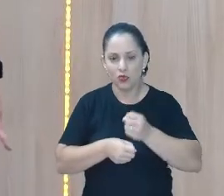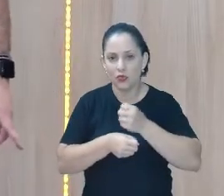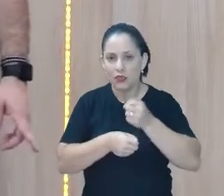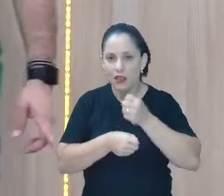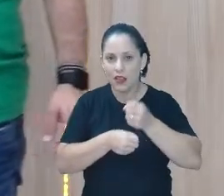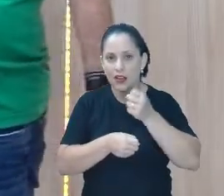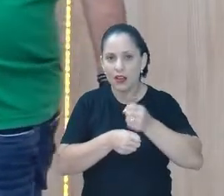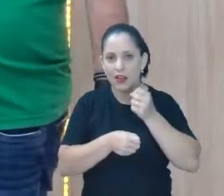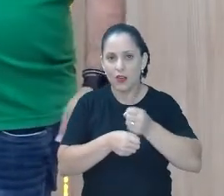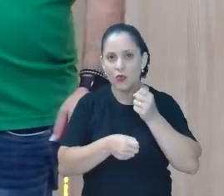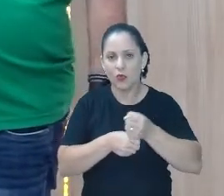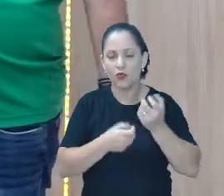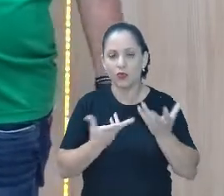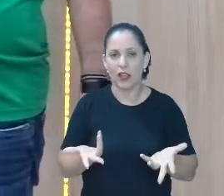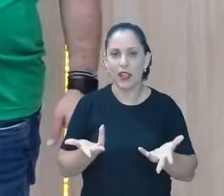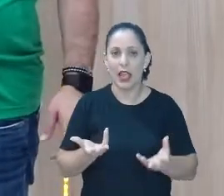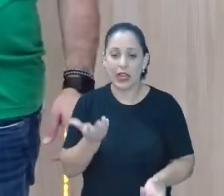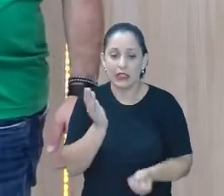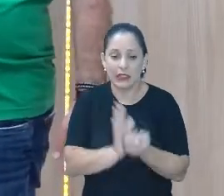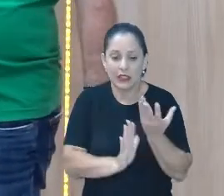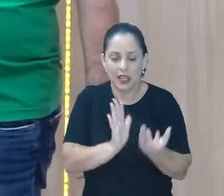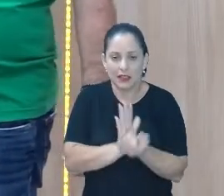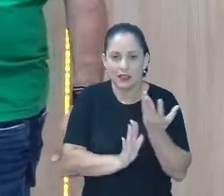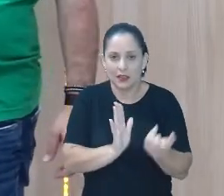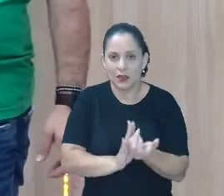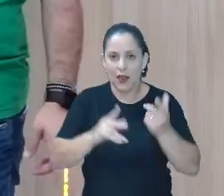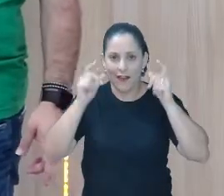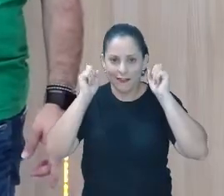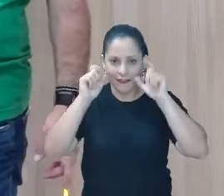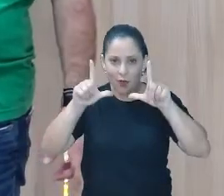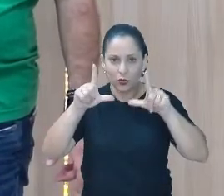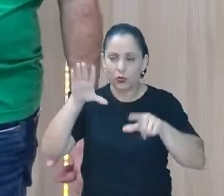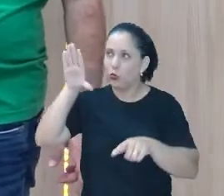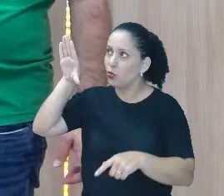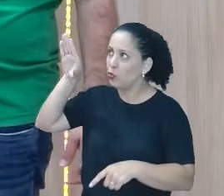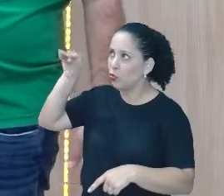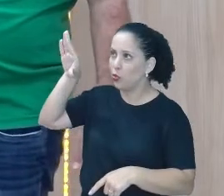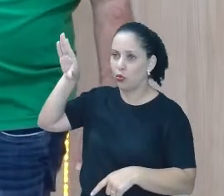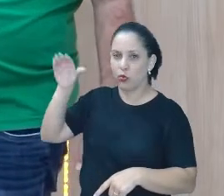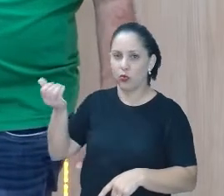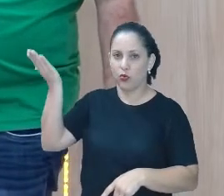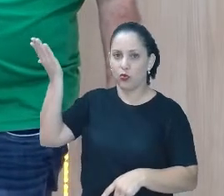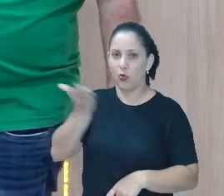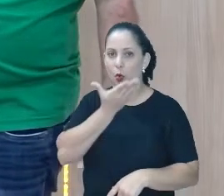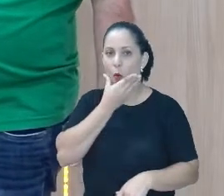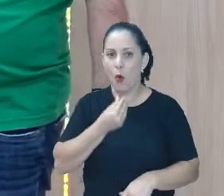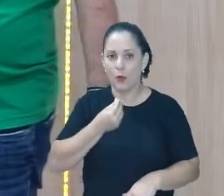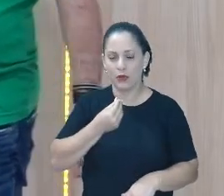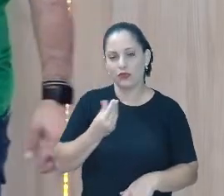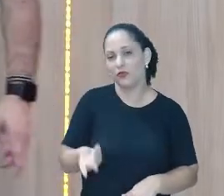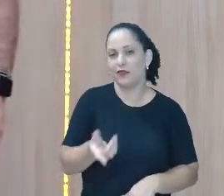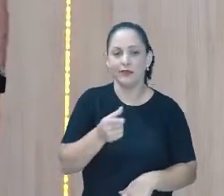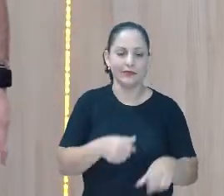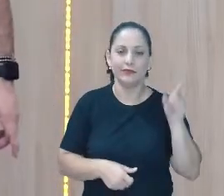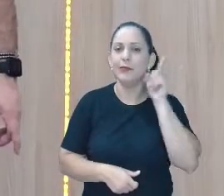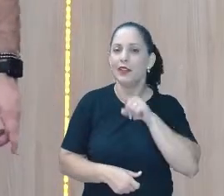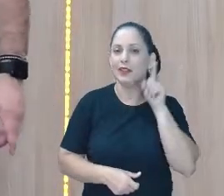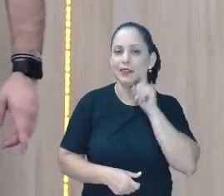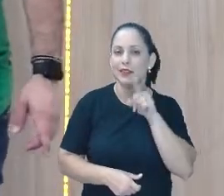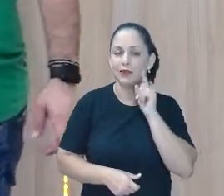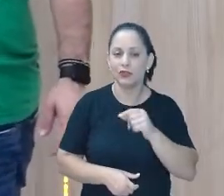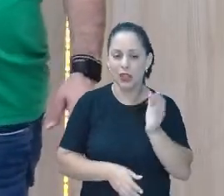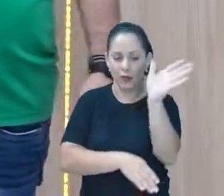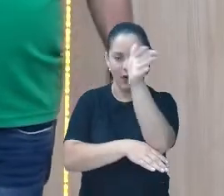à construção dessa imagem. Né? A foto, né, que vai ser tirada aqui, né, dos soldados americanos, né, fincando